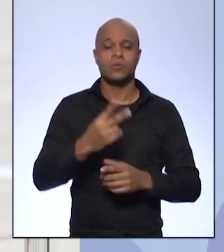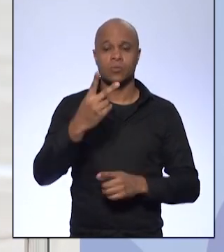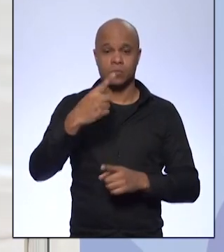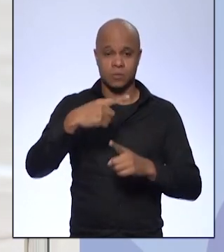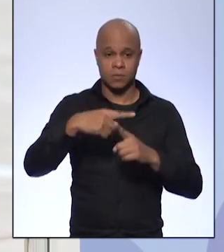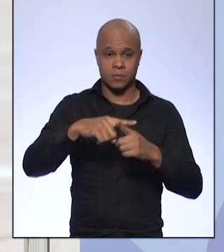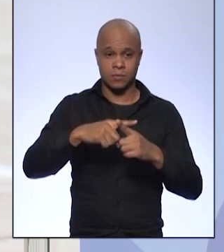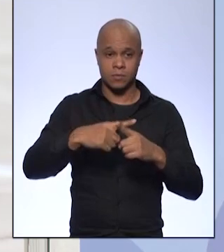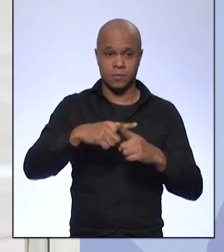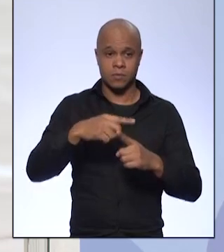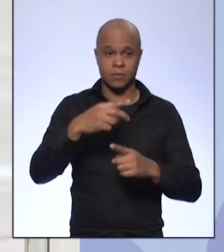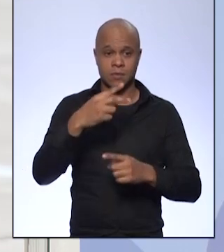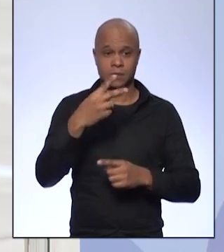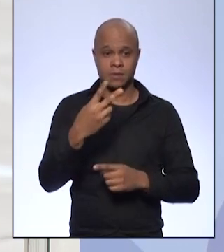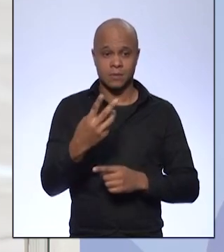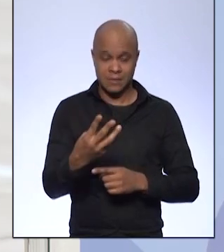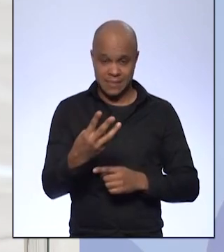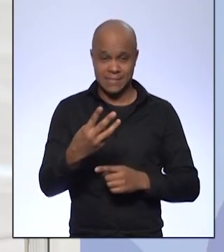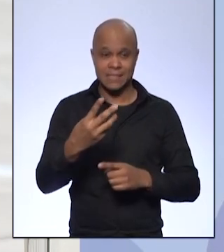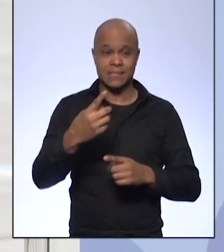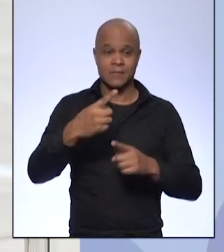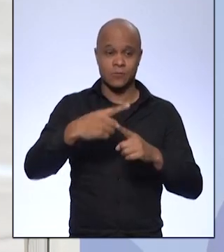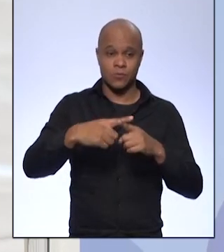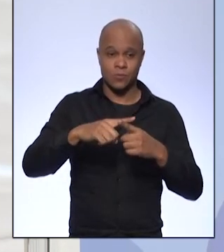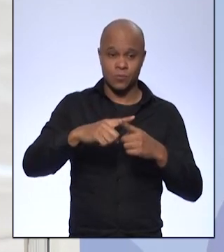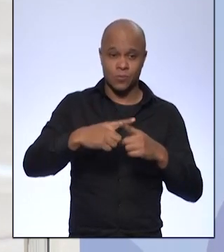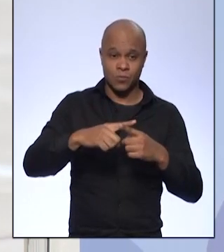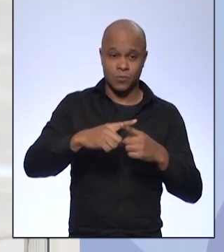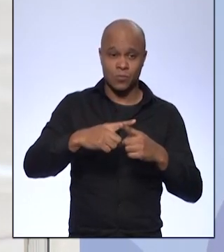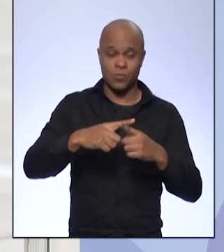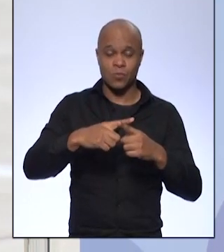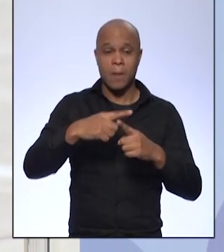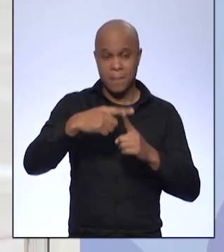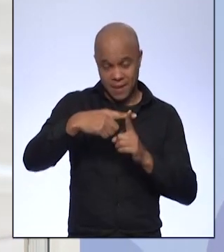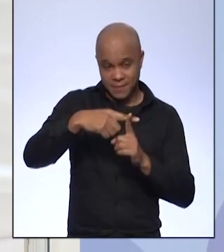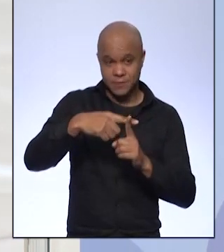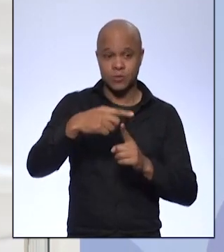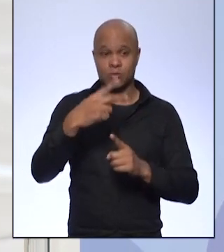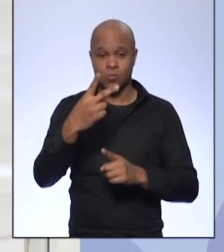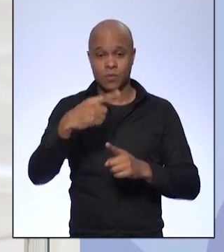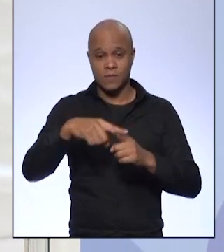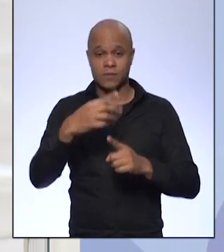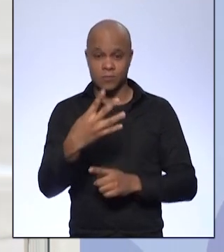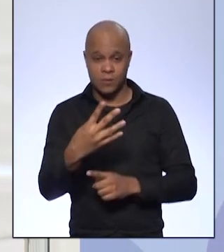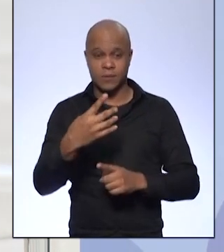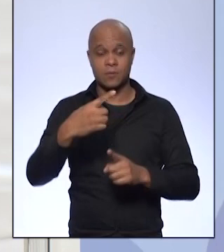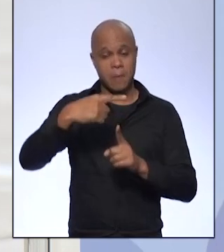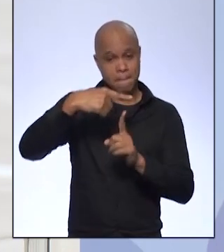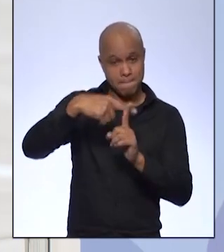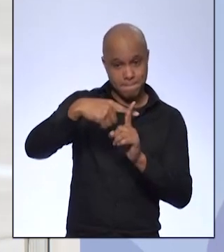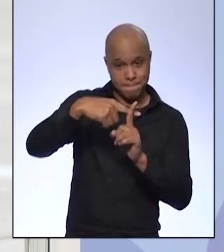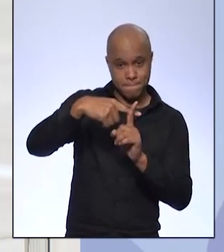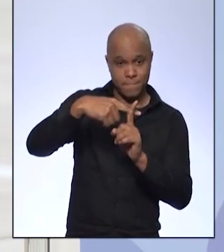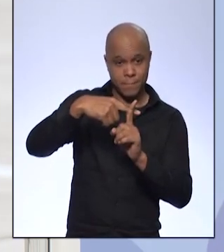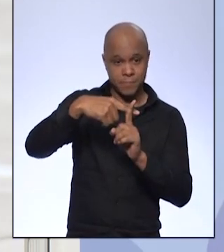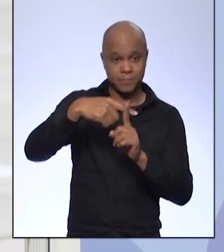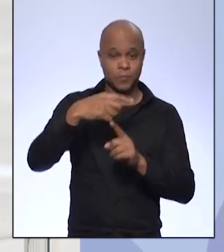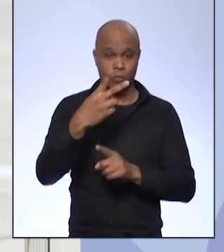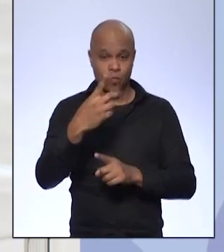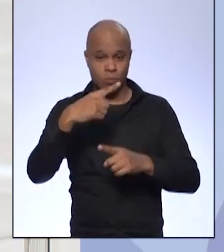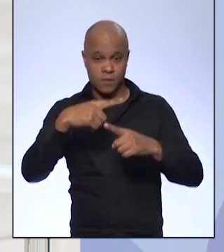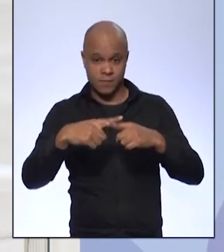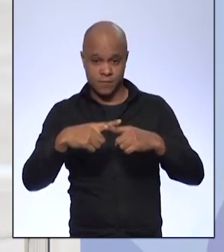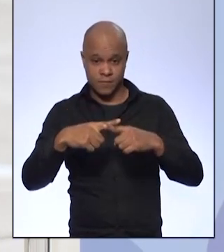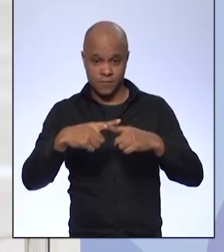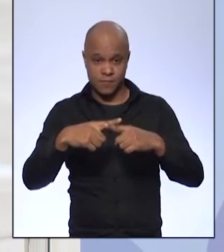está aqui. Agora, mais 2 vezes 4, mais